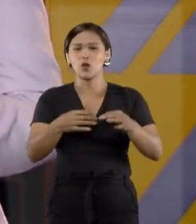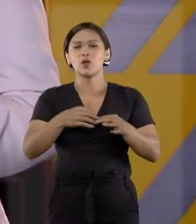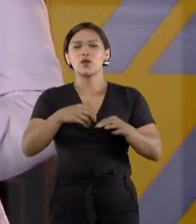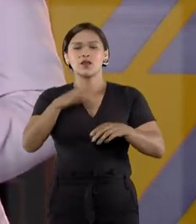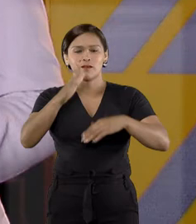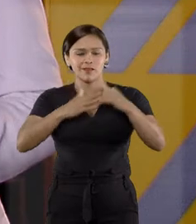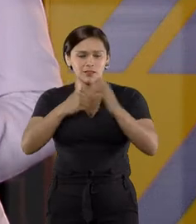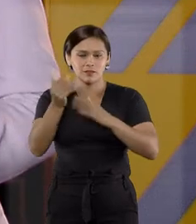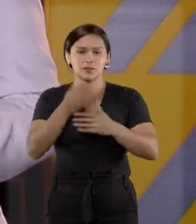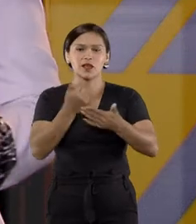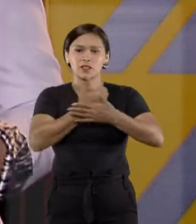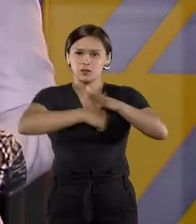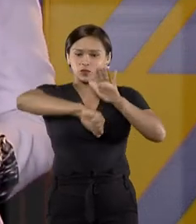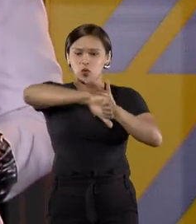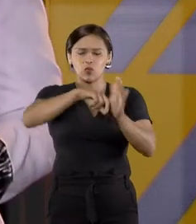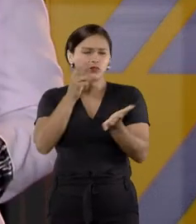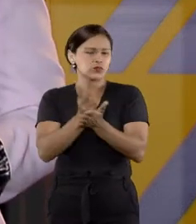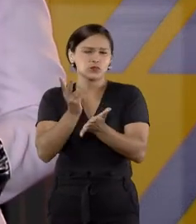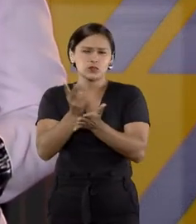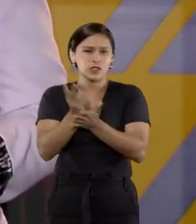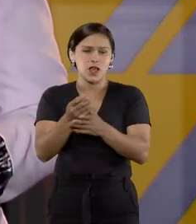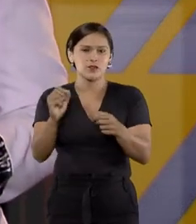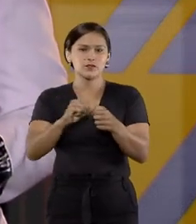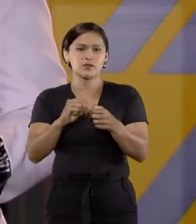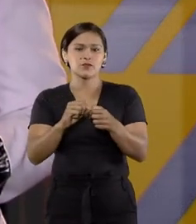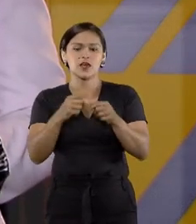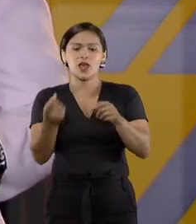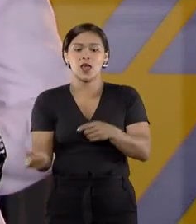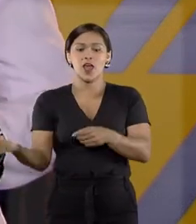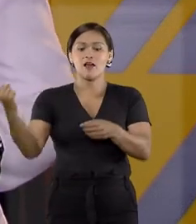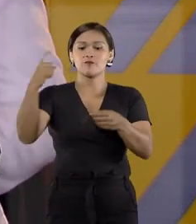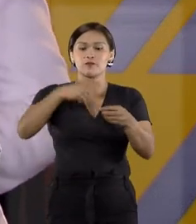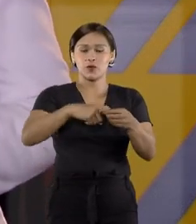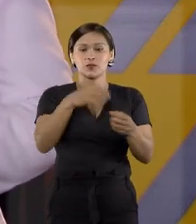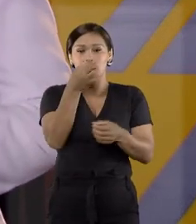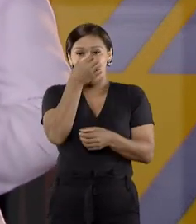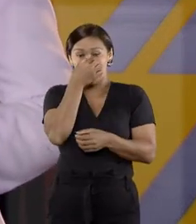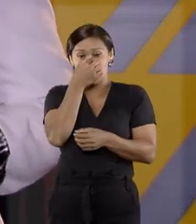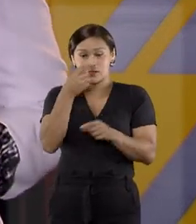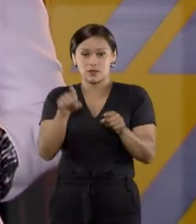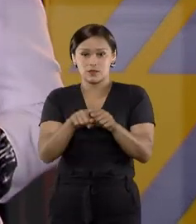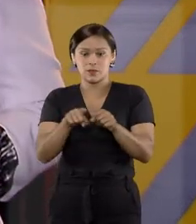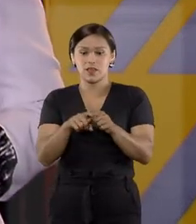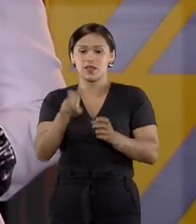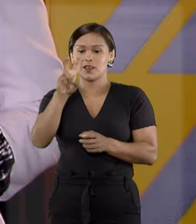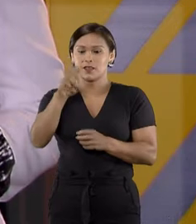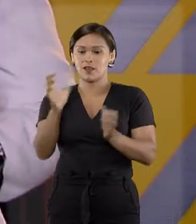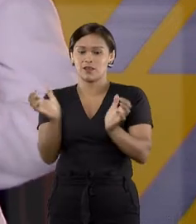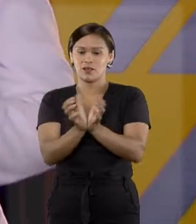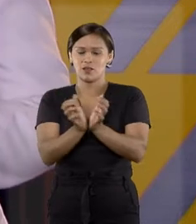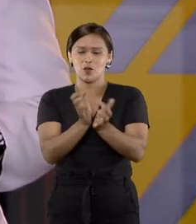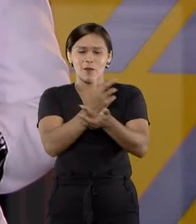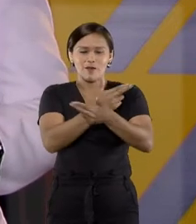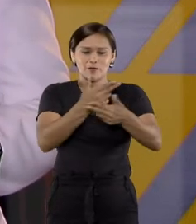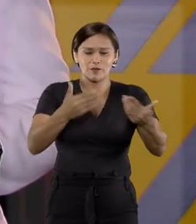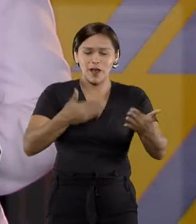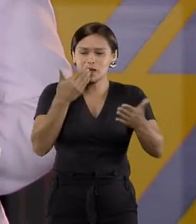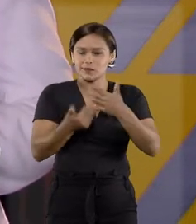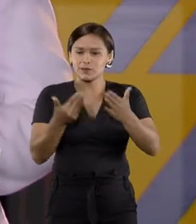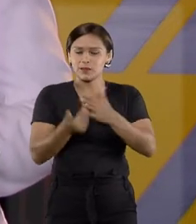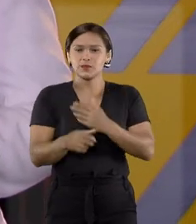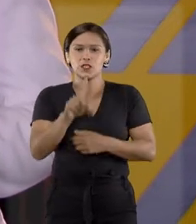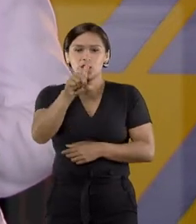criminosas ainda vêm ocorrendo e a possibilidade de reinteração criminosa do pastor Everaldo. E a quinta turma rejeitou vários pedidos